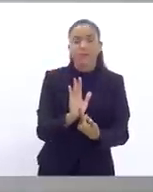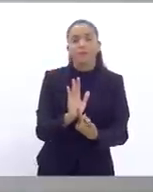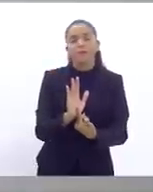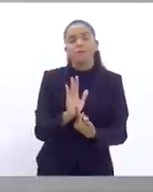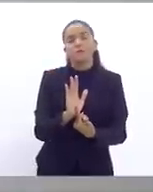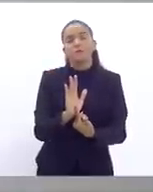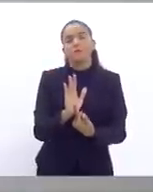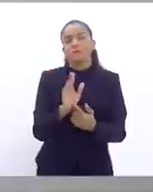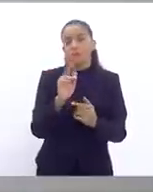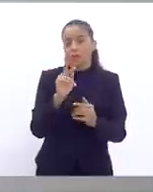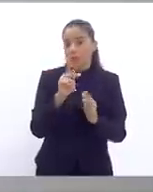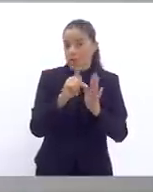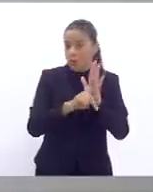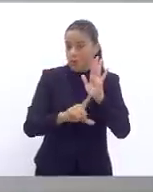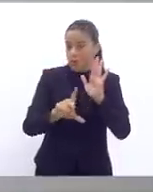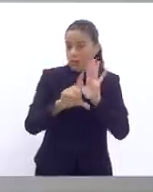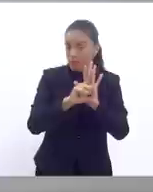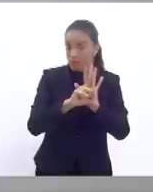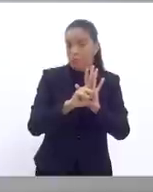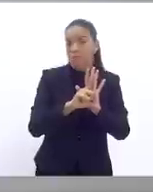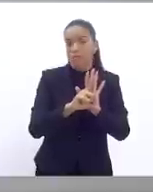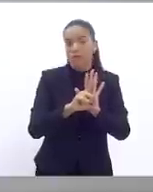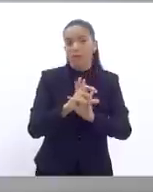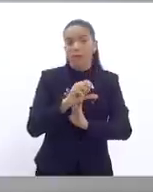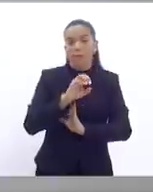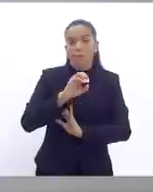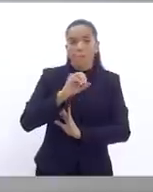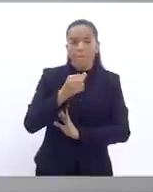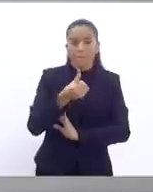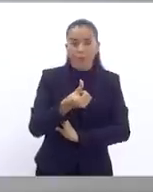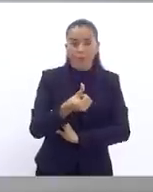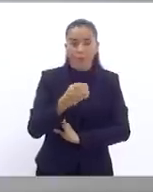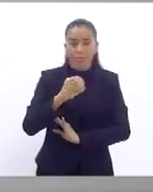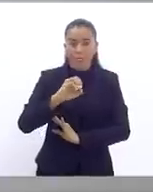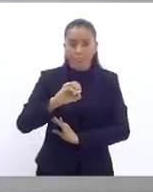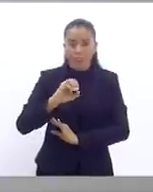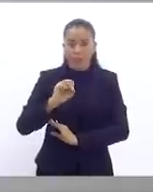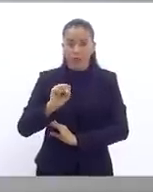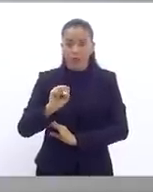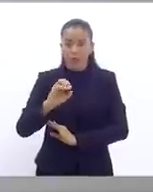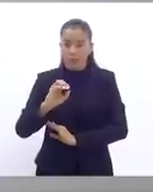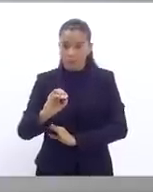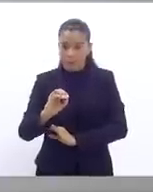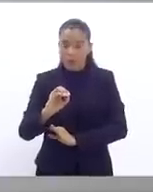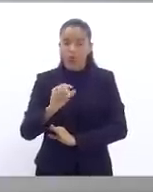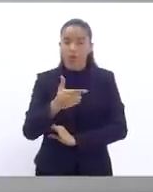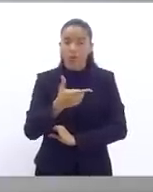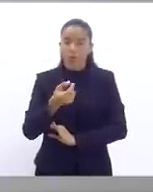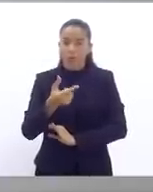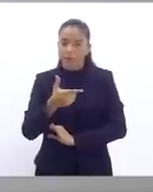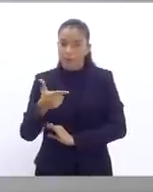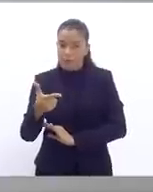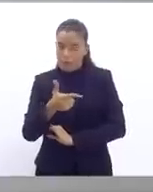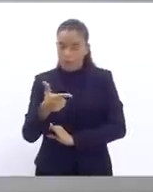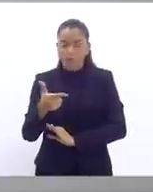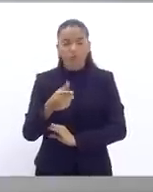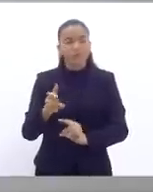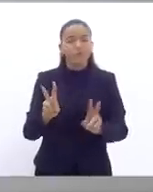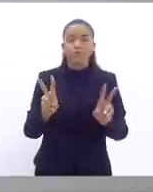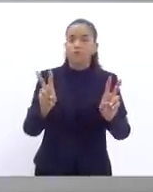um projeto de lei 6 0 8 22 exatamente